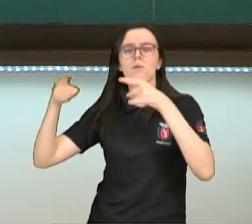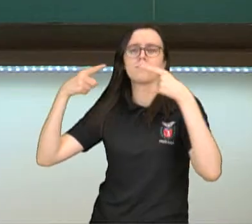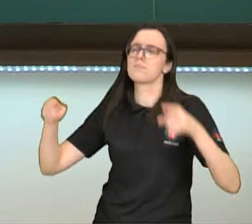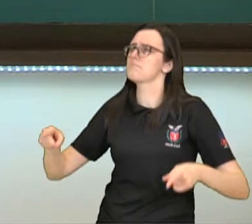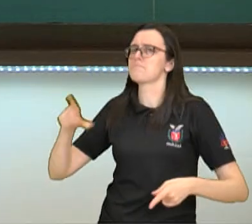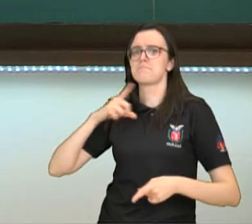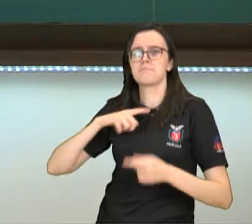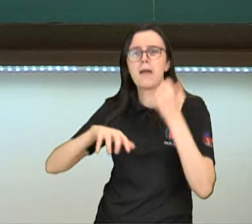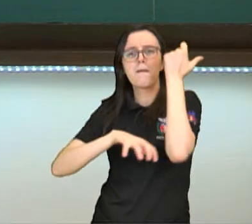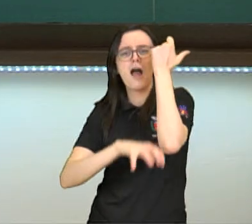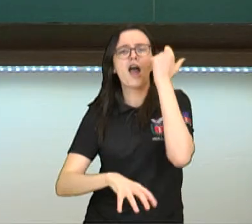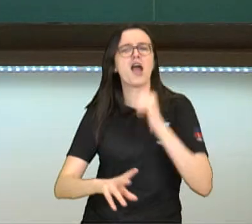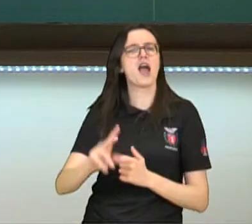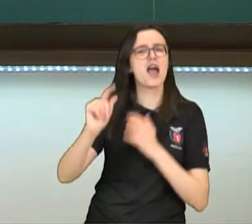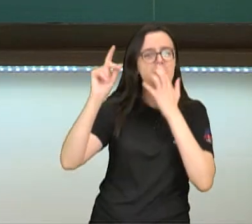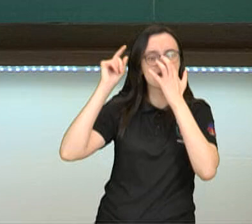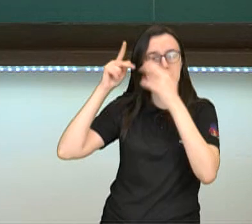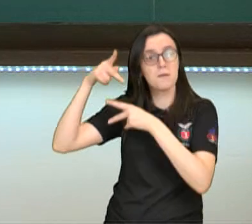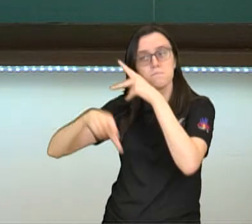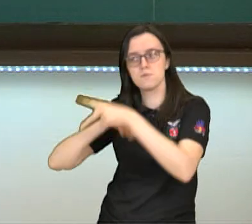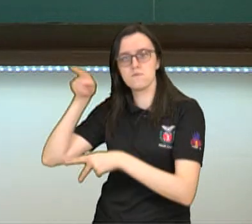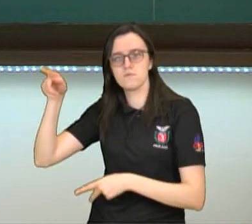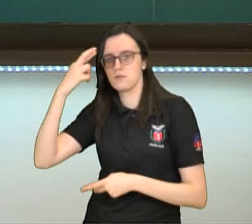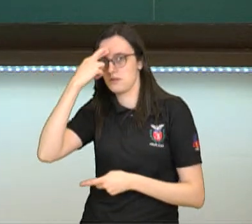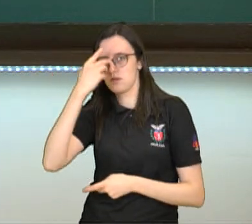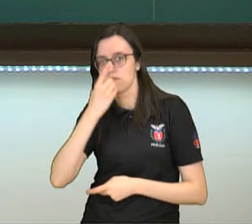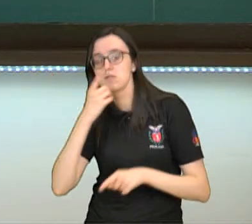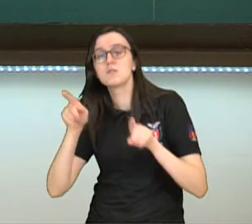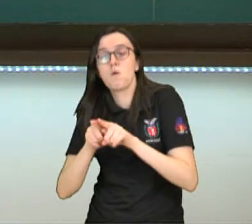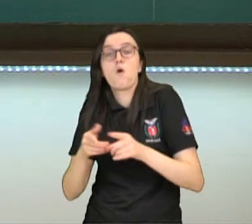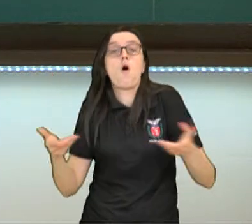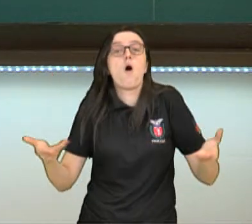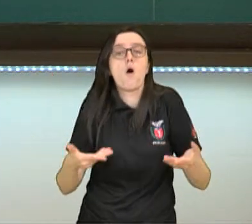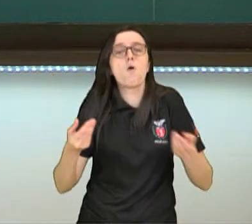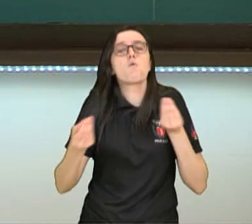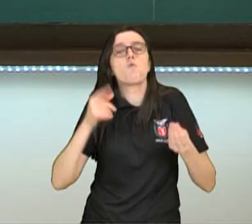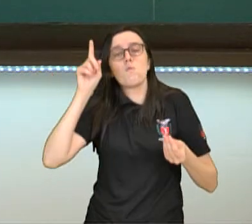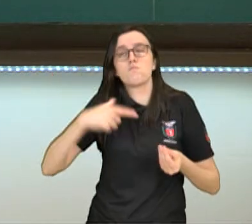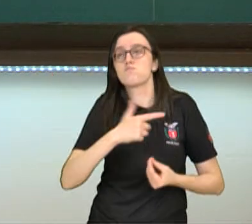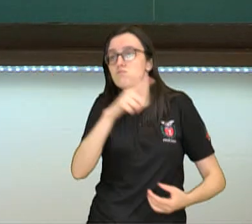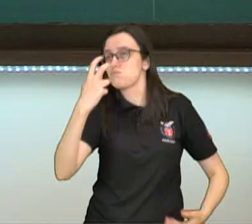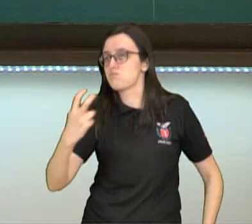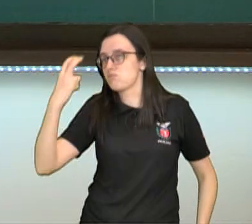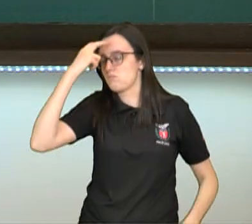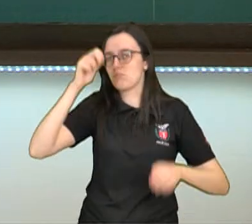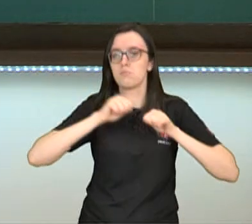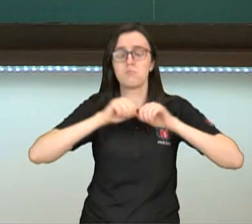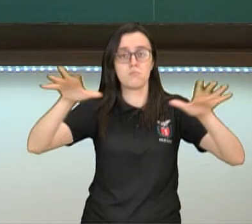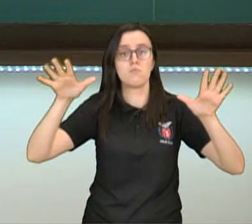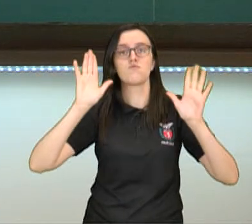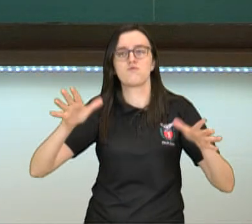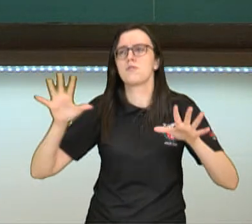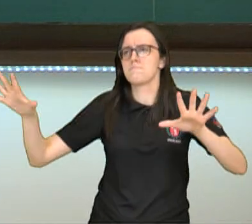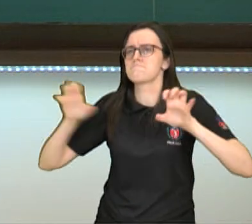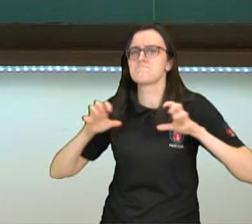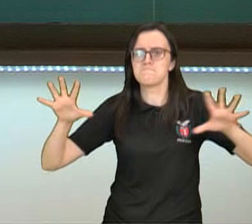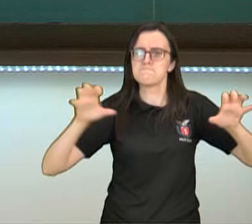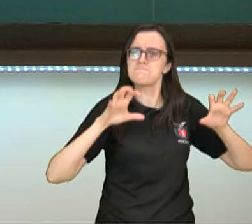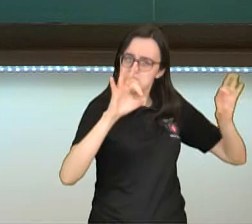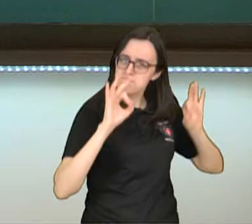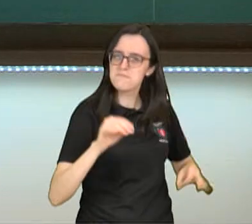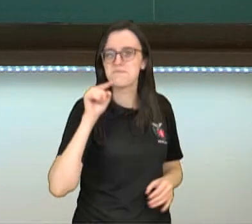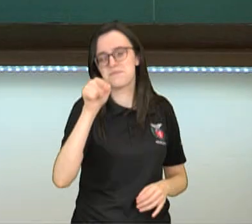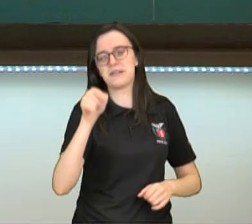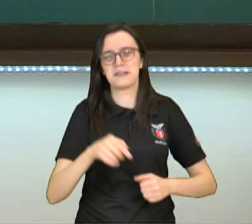toda aquela raiz antiga lá do povo dominicano e que hoje em dia várias outras culturas já estão se apropriando